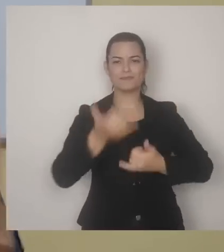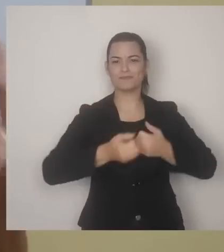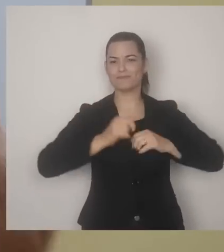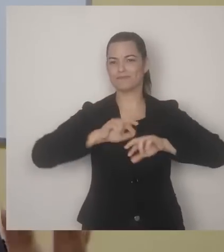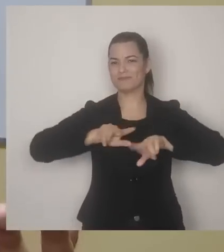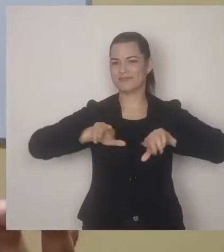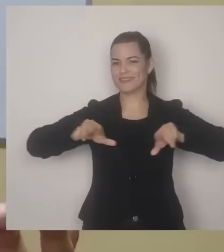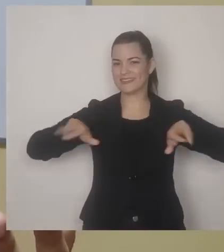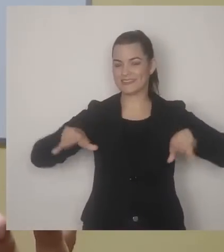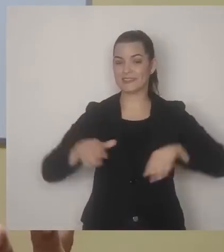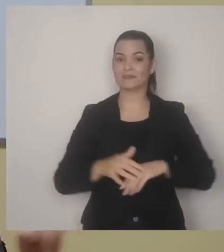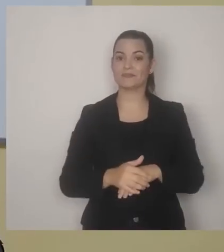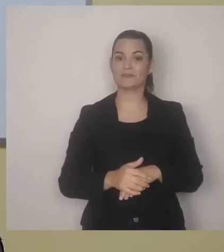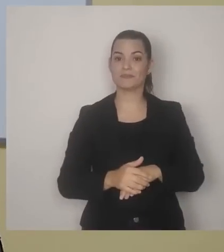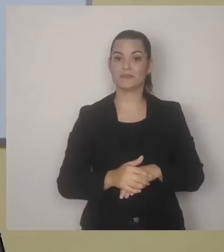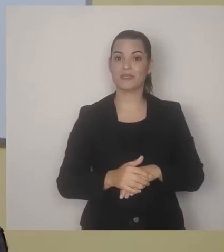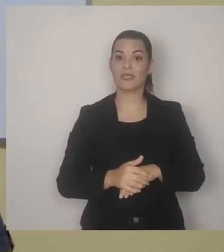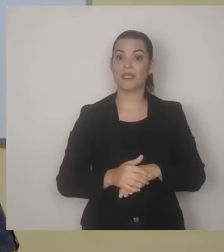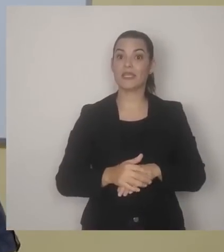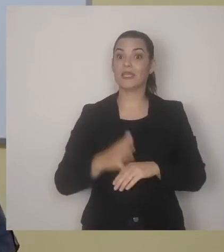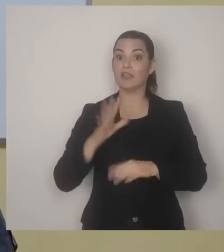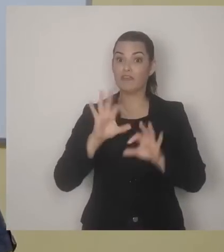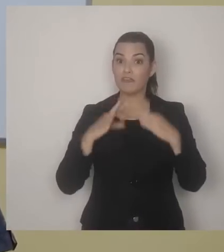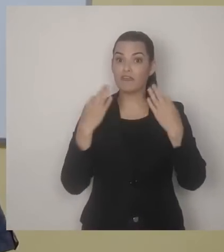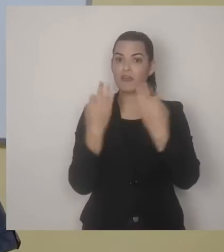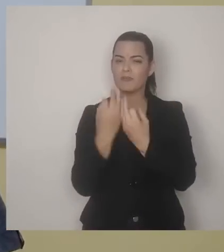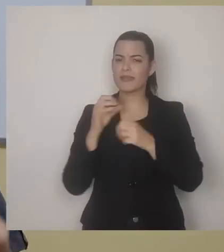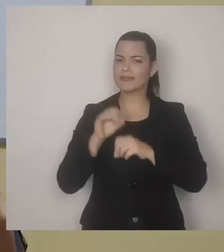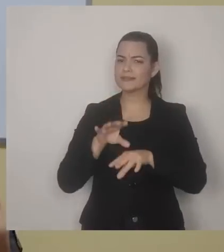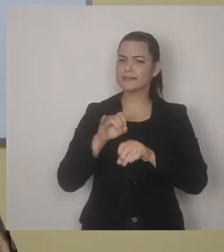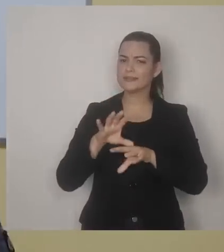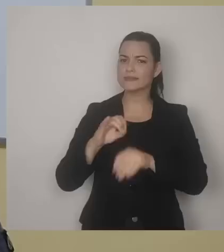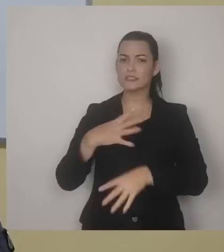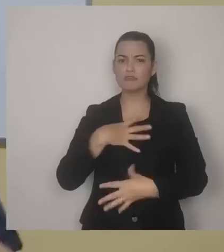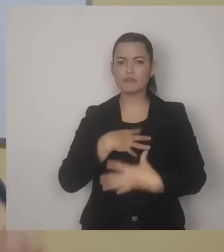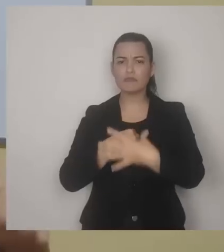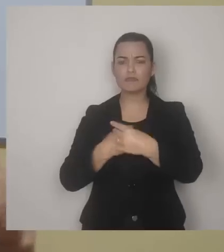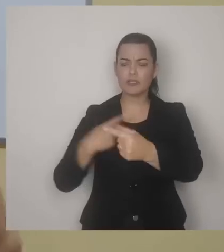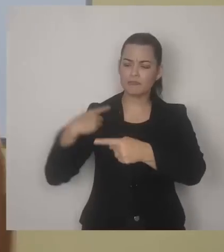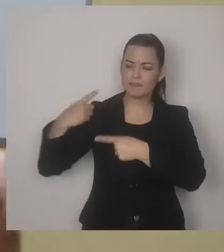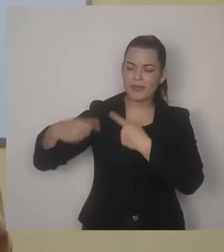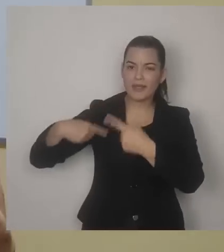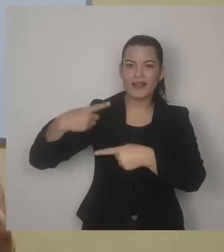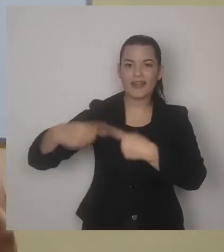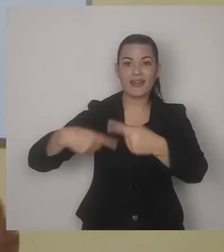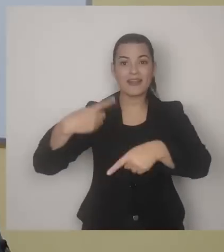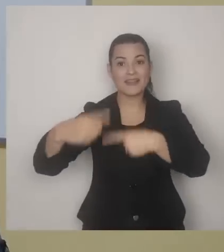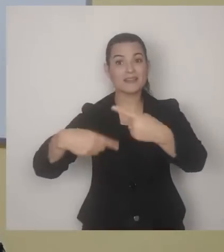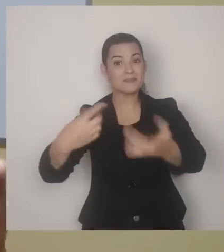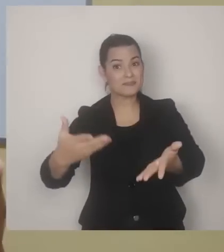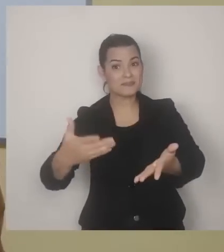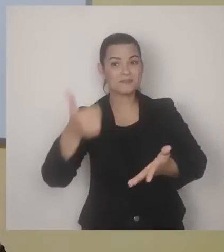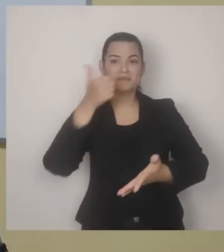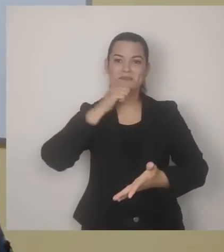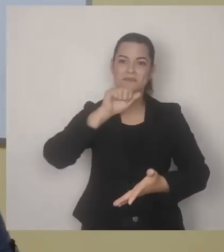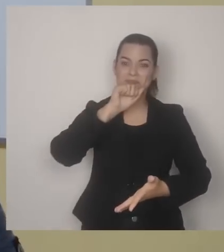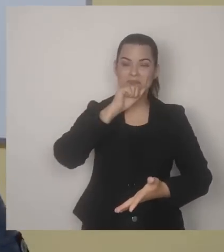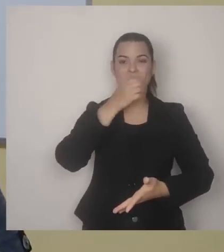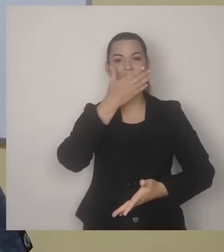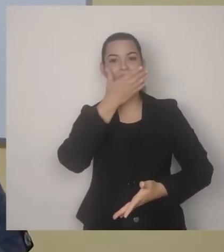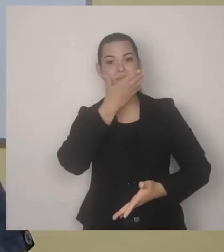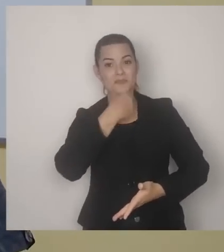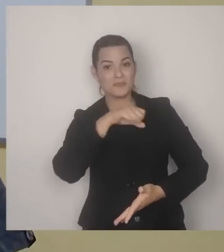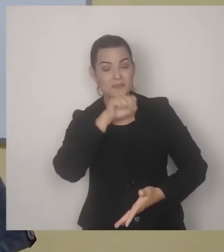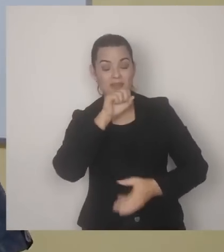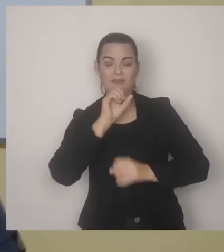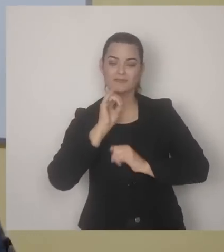ou brincadeiras, que são passados de gerações em gerações, ou seja, são